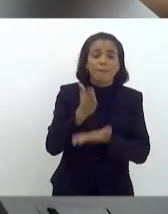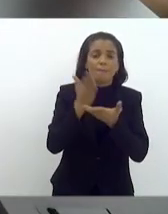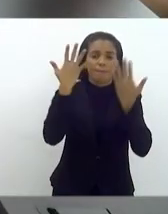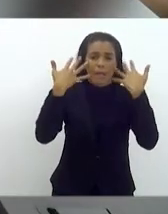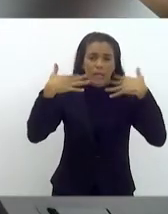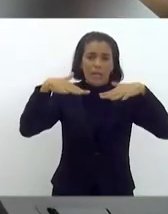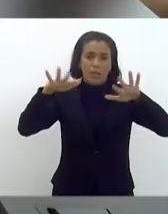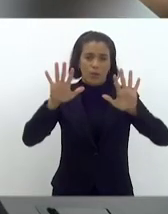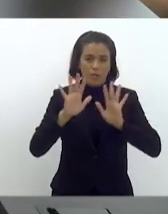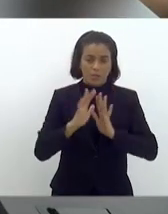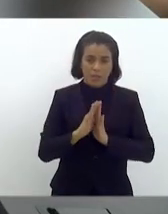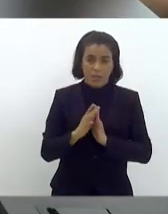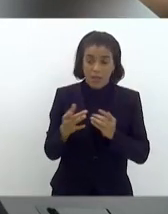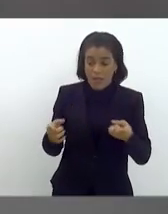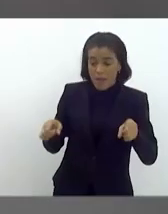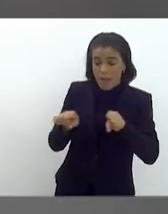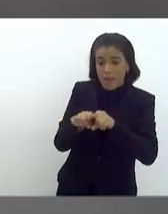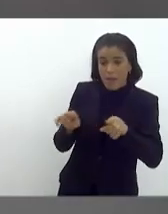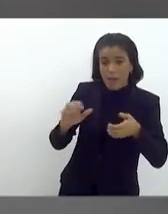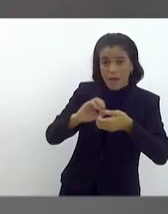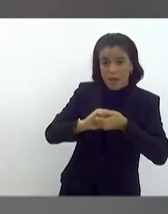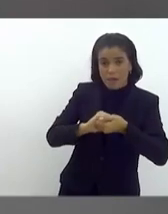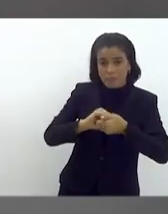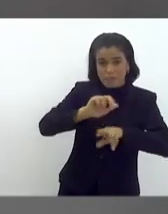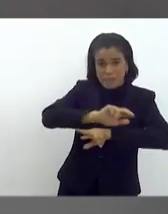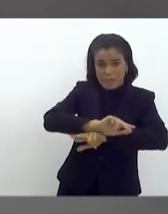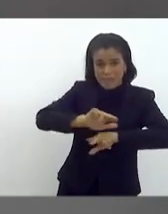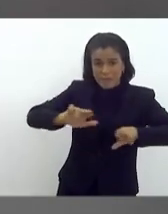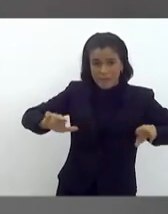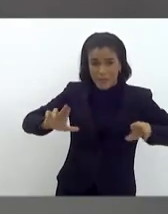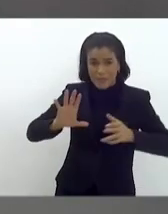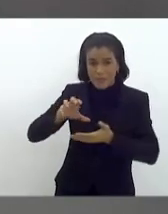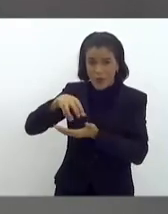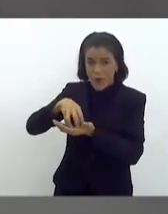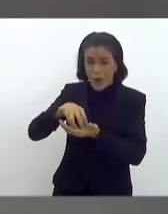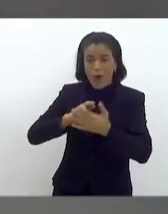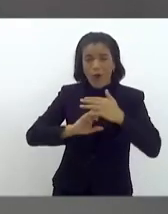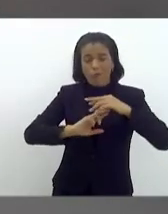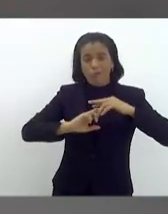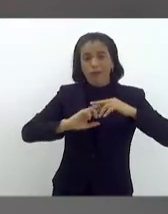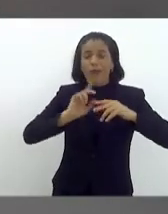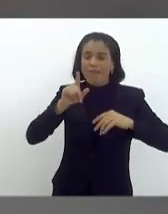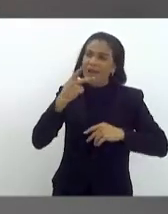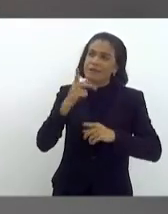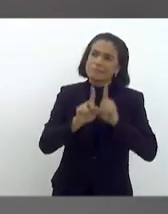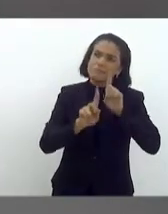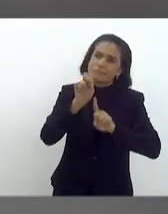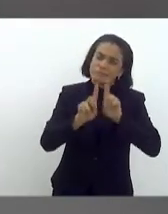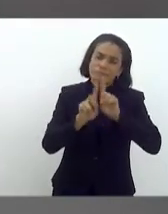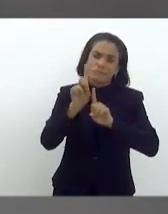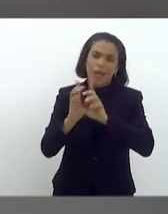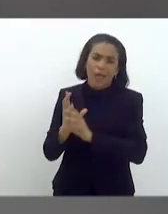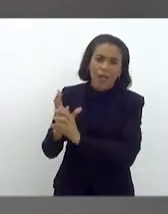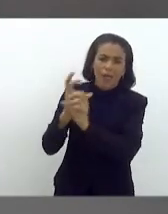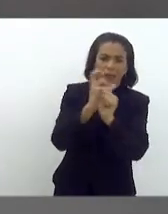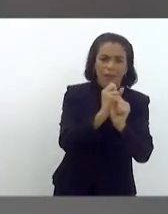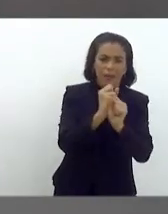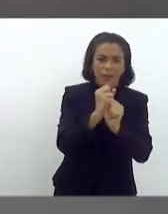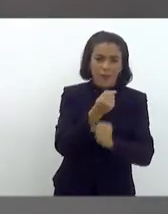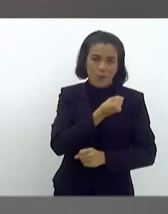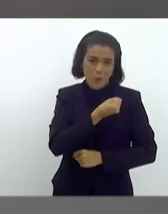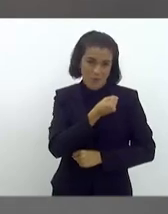né Eu acho que a parceria entre diferentes órgãos porque às vezes a gente só falar das estatísticas né traz assim números